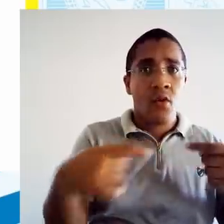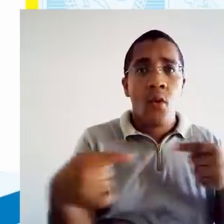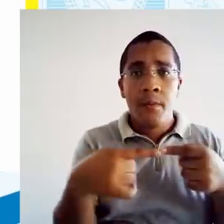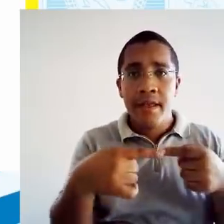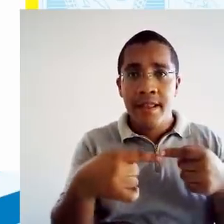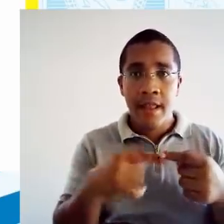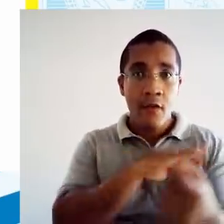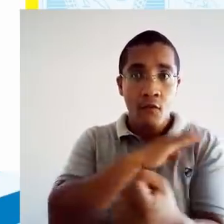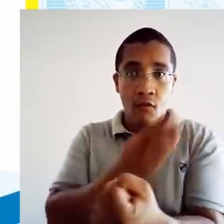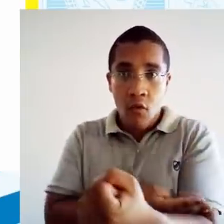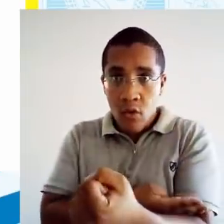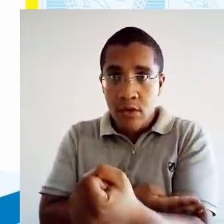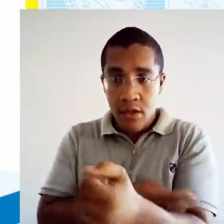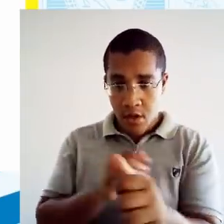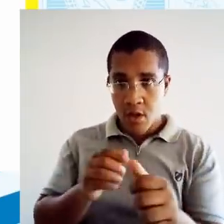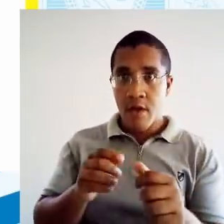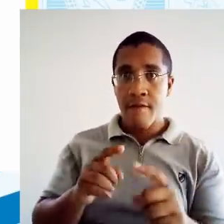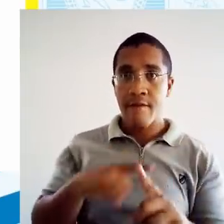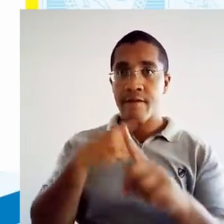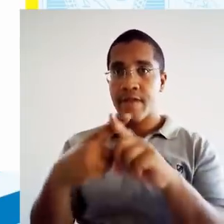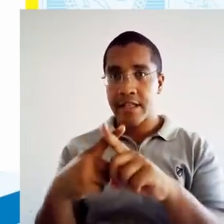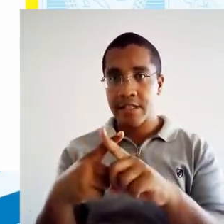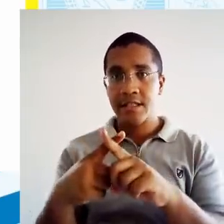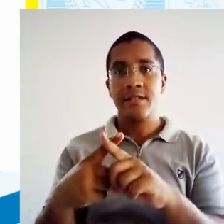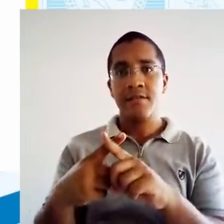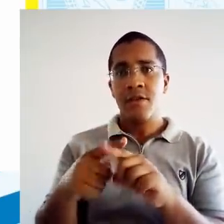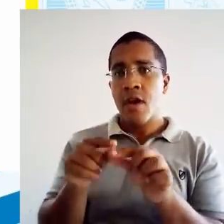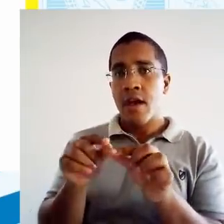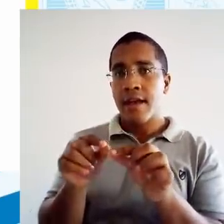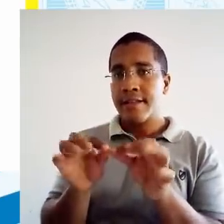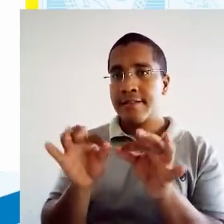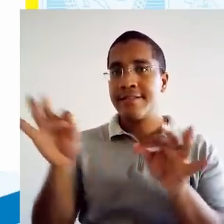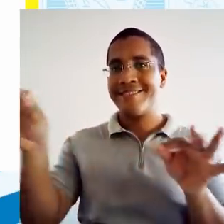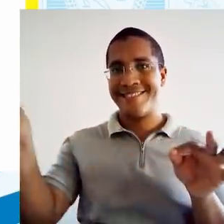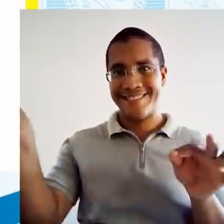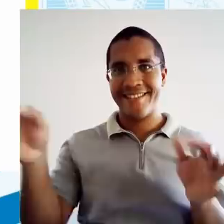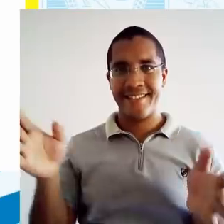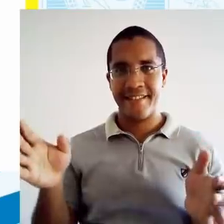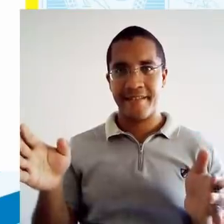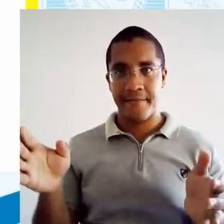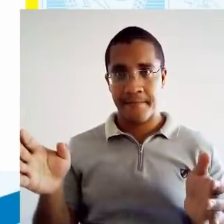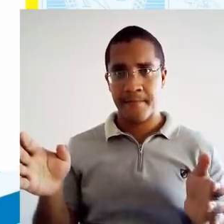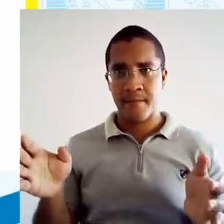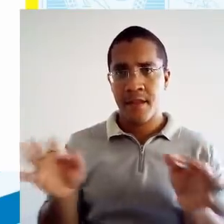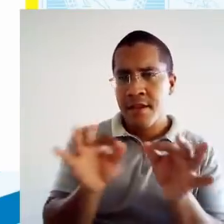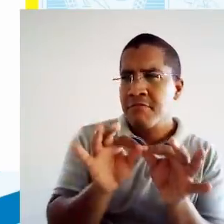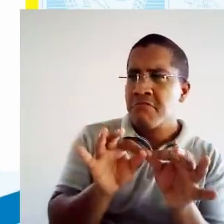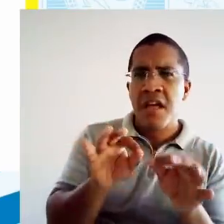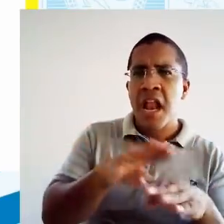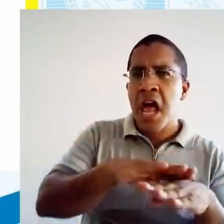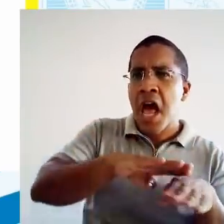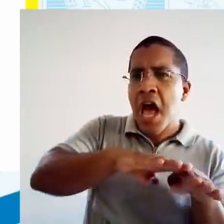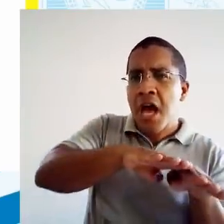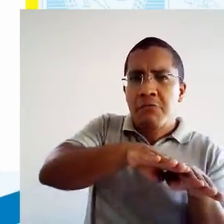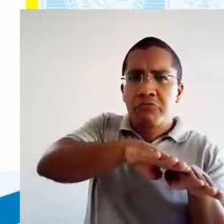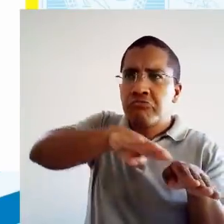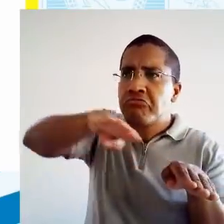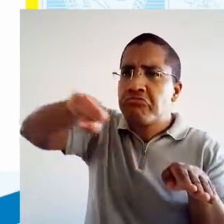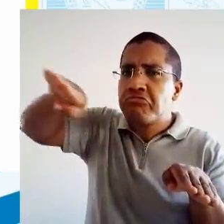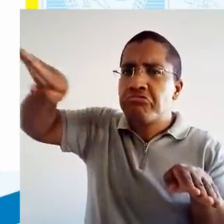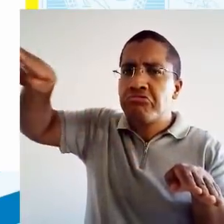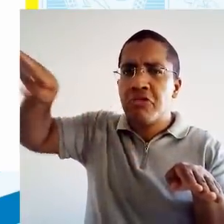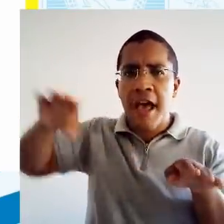multiplicado pelo deslocamento. Então, se aumentarmos a distância, que é o comprimento da